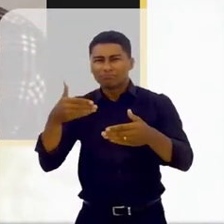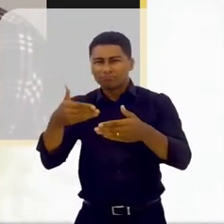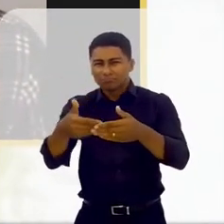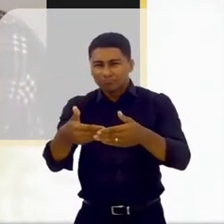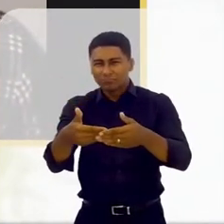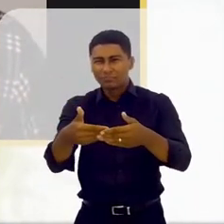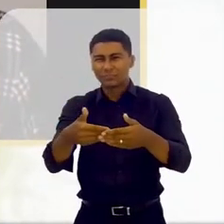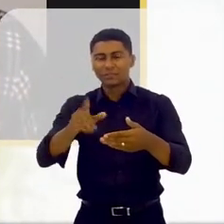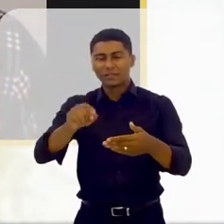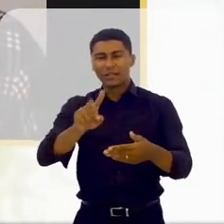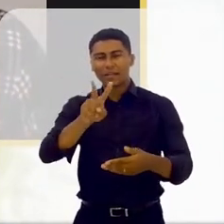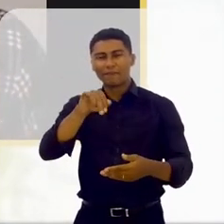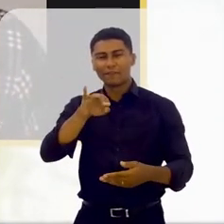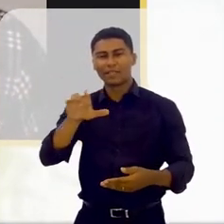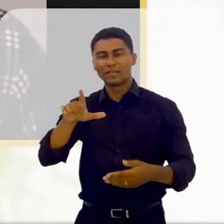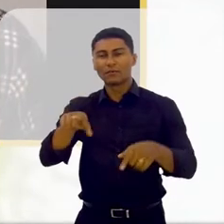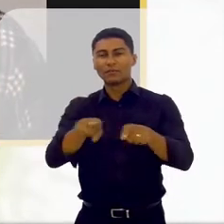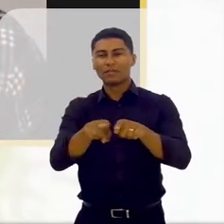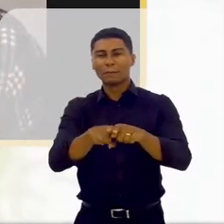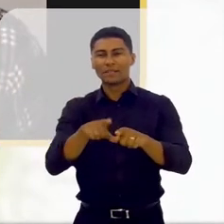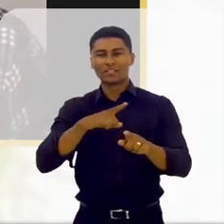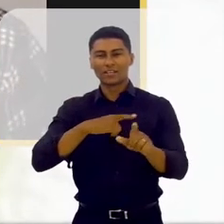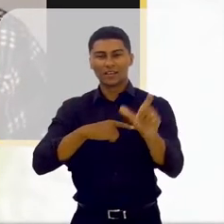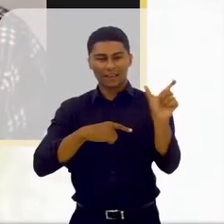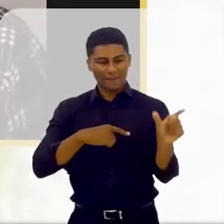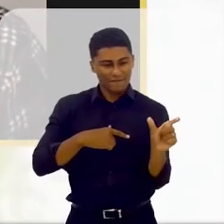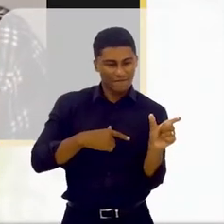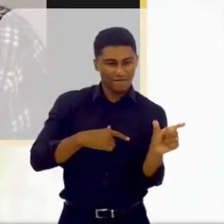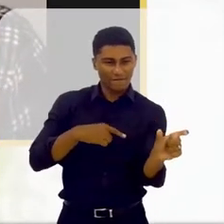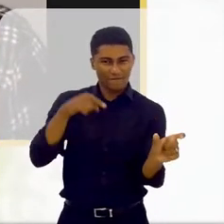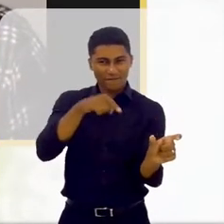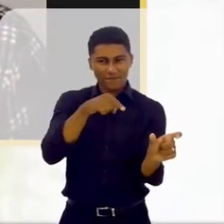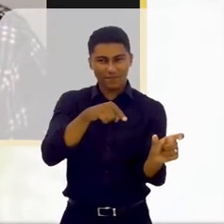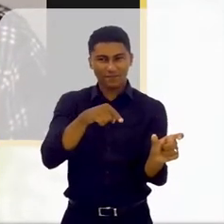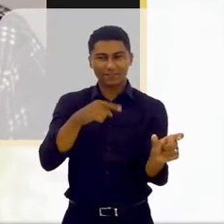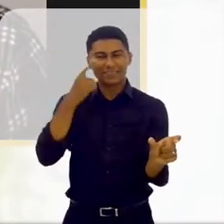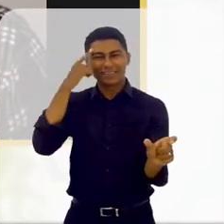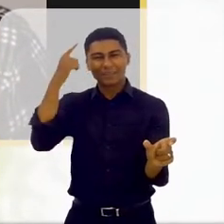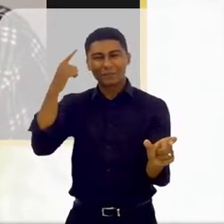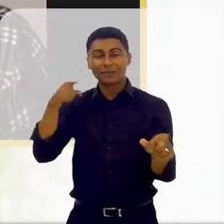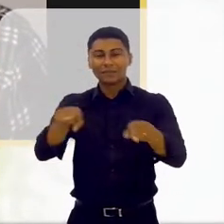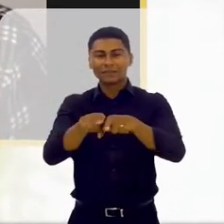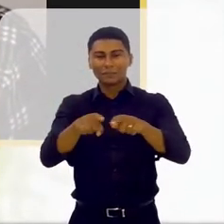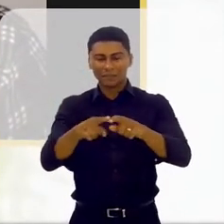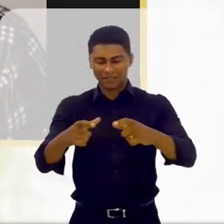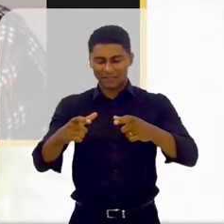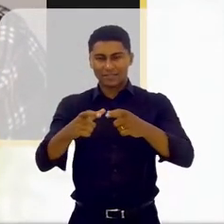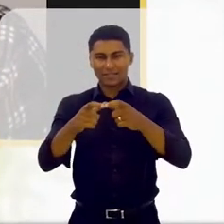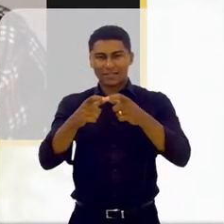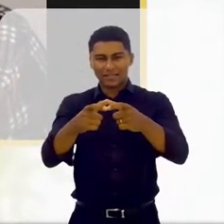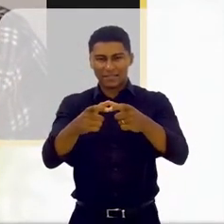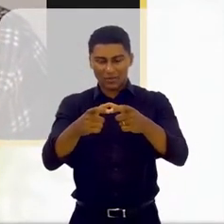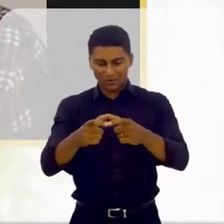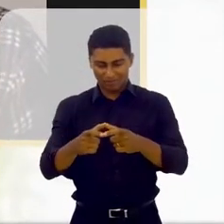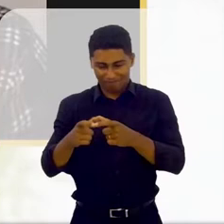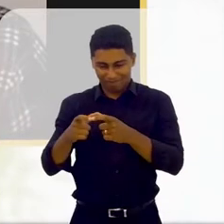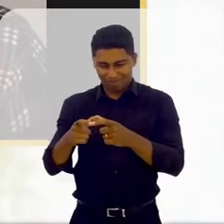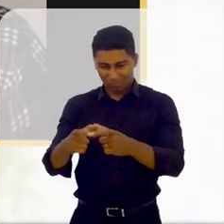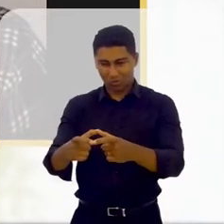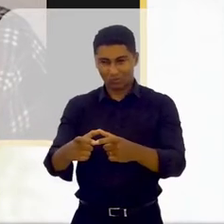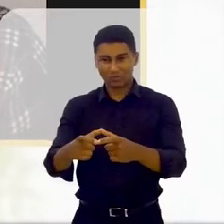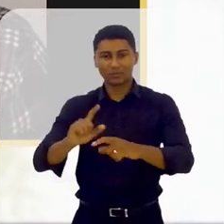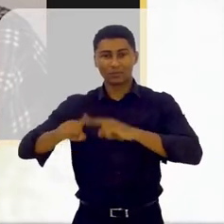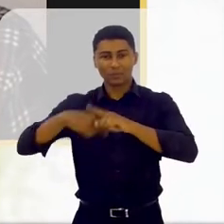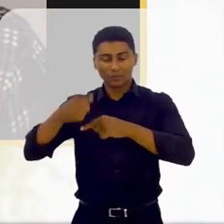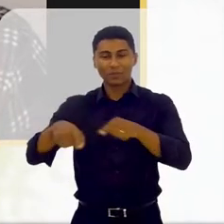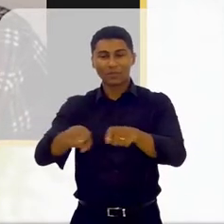era mais a questão do vinil e fita, no caso. Aquela fita, era o vinil e aquele MD, que era o CDzinho pequenininho, né? Era um disco pequenininho, e depois